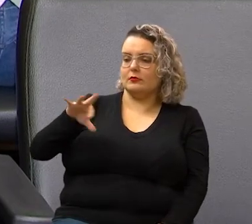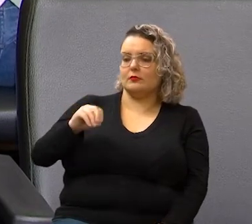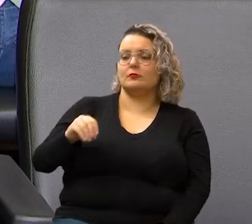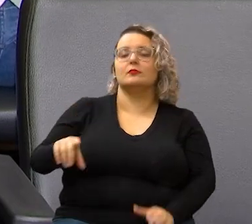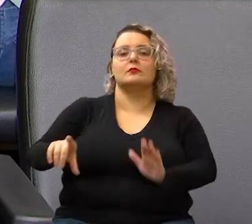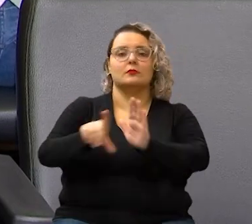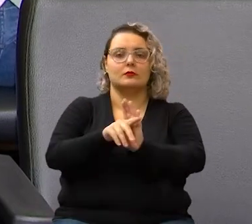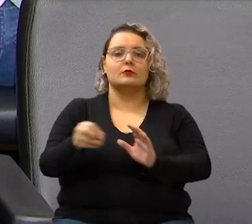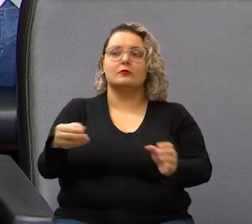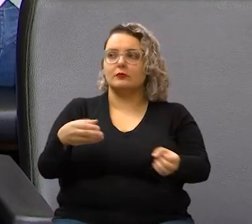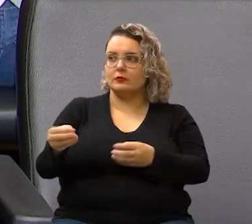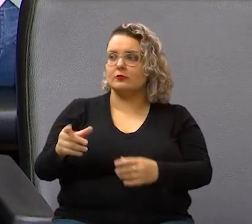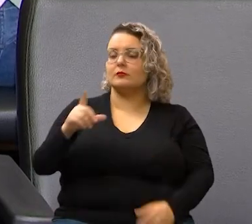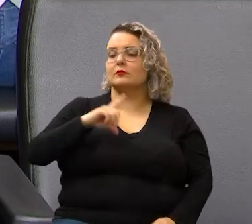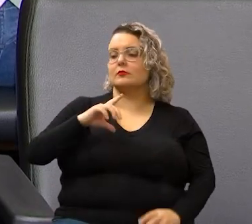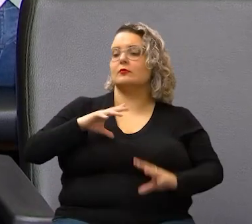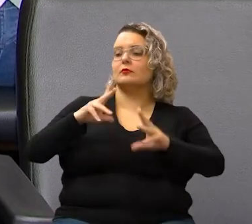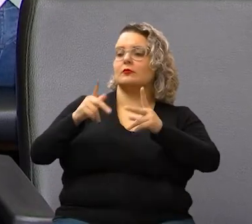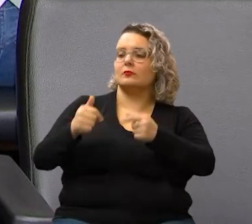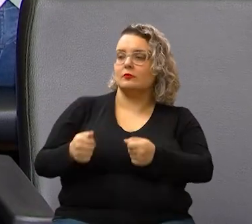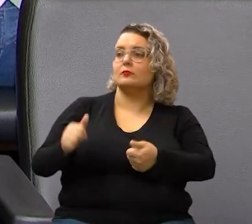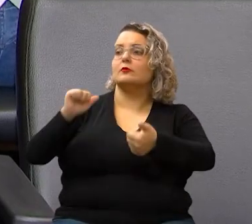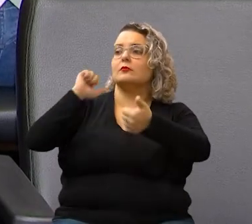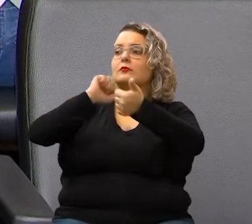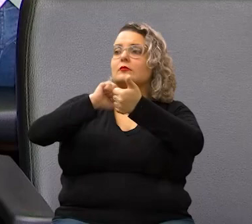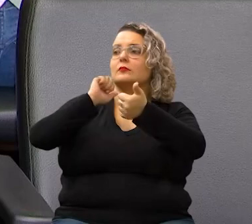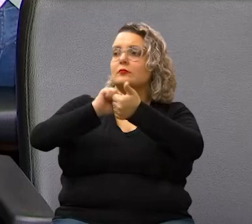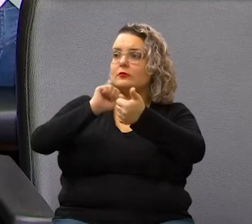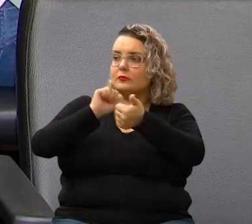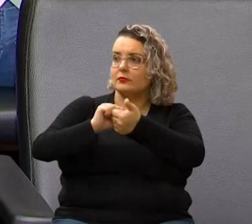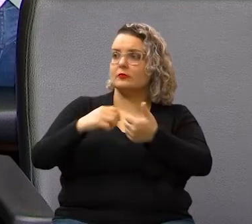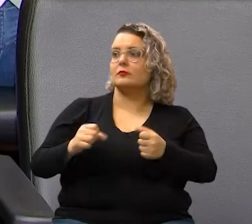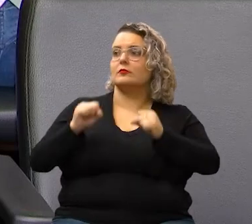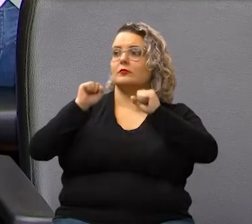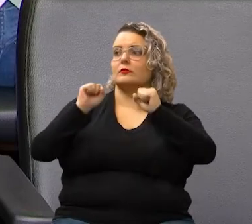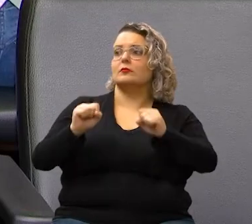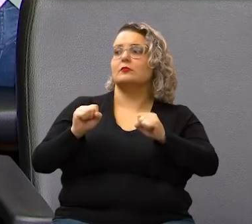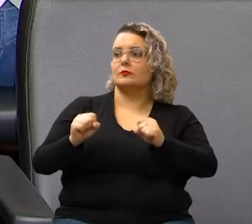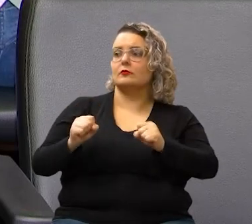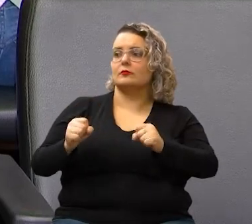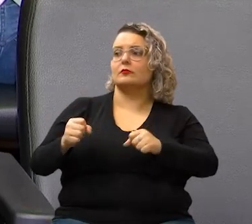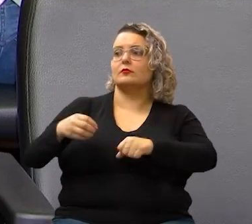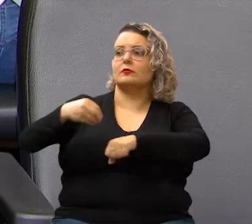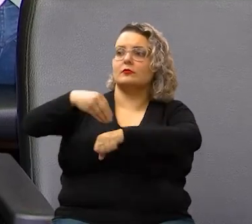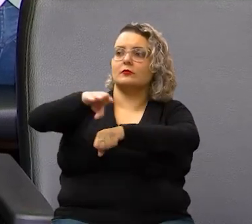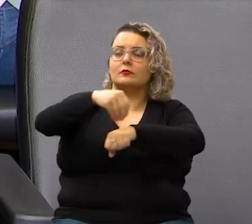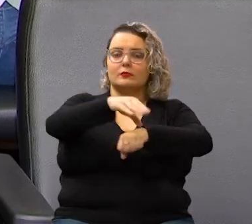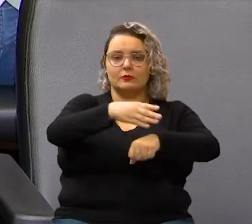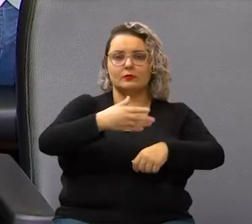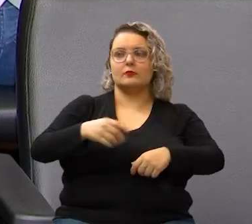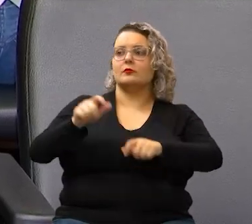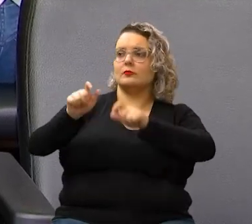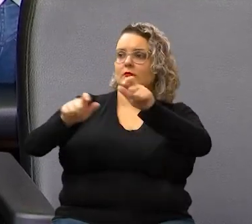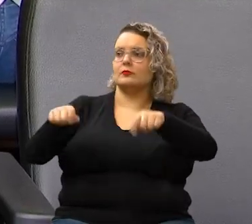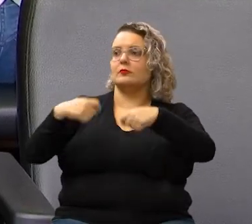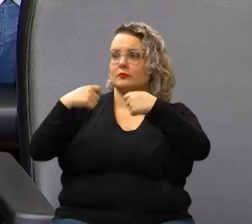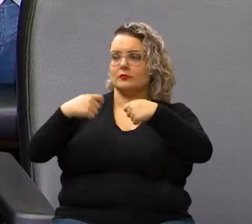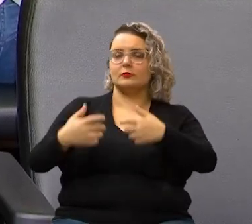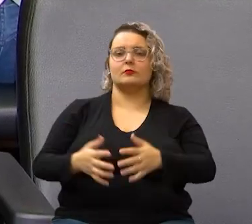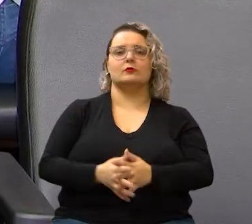conforme lei vigente. Então tem toda uma questão de qualidade para poder destinar essas pessoas que